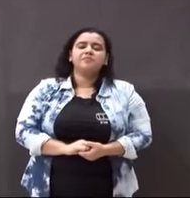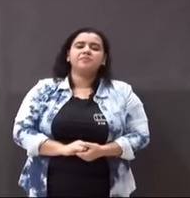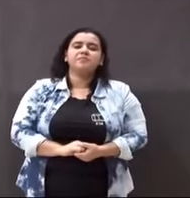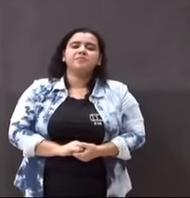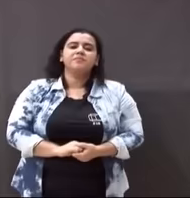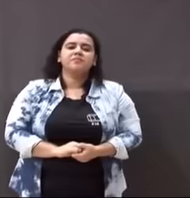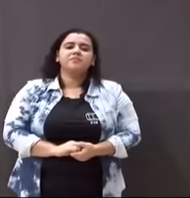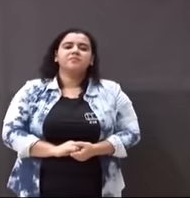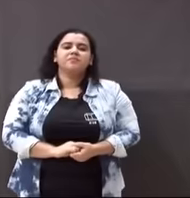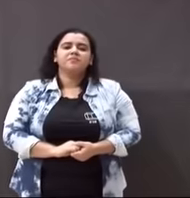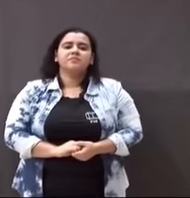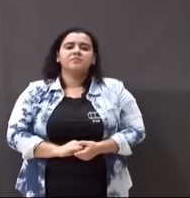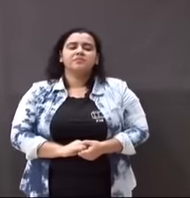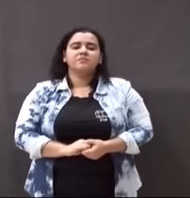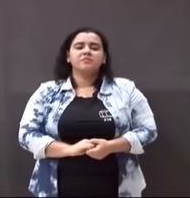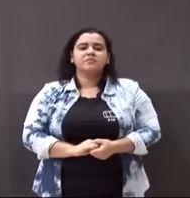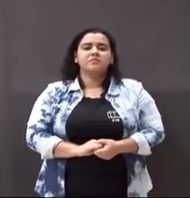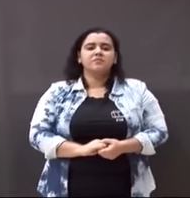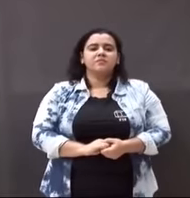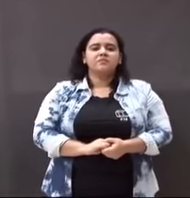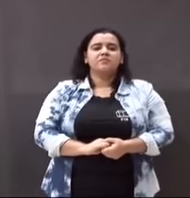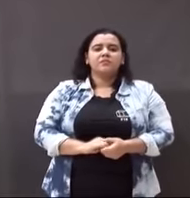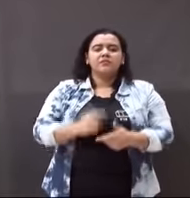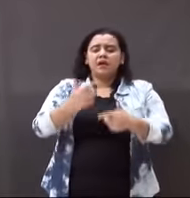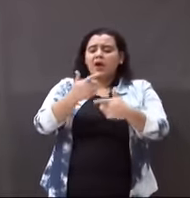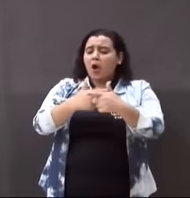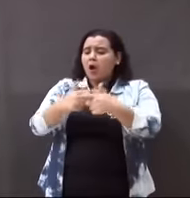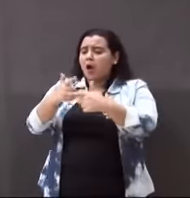a solução pra tudo que te